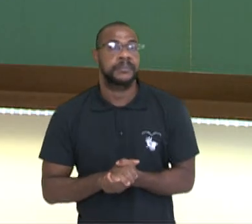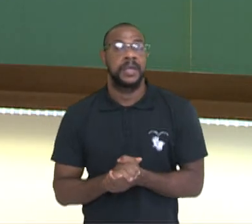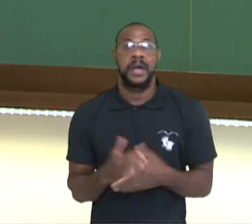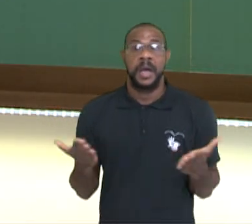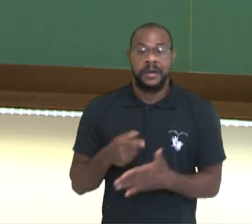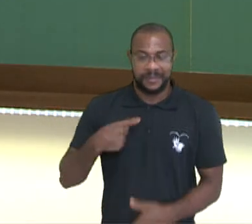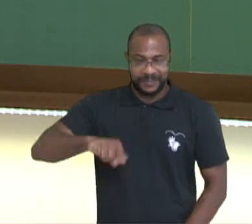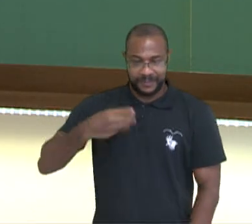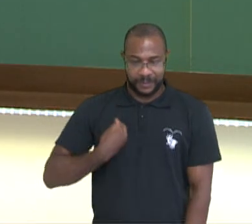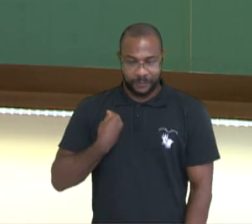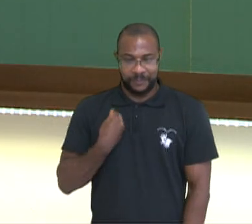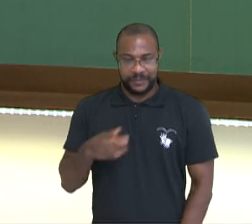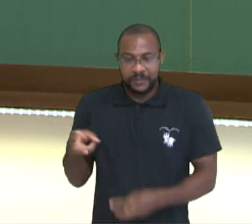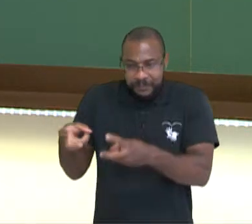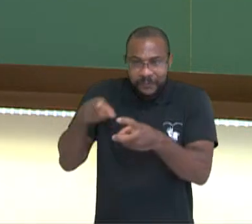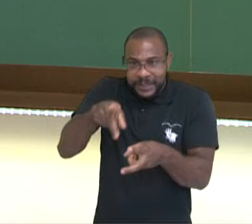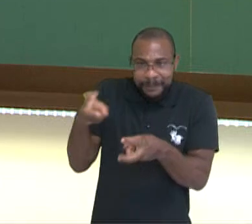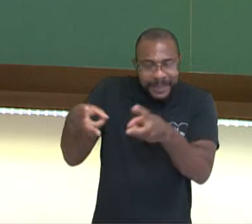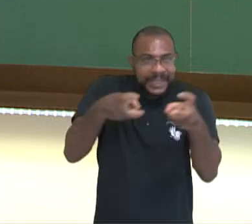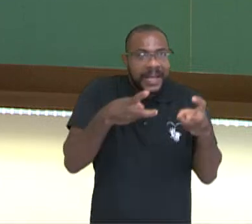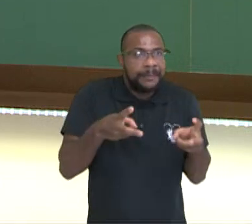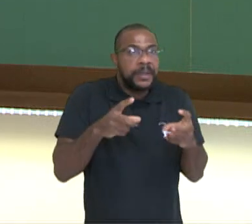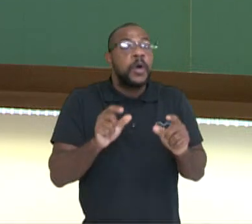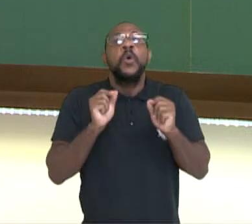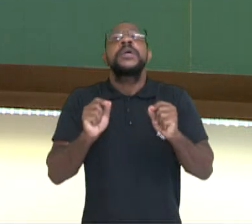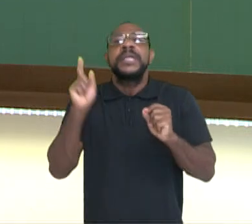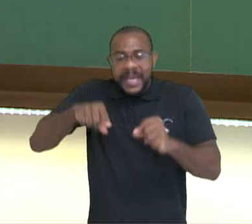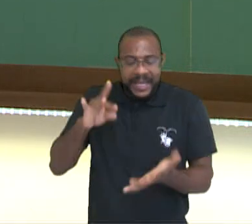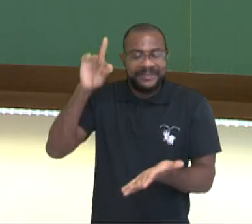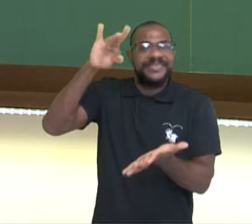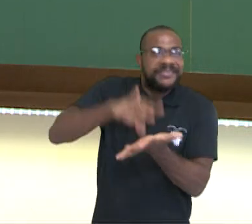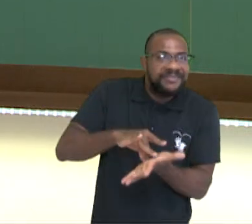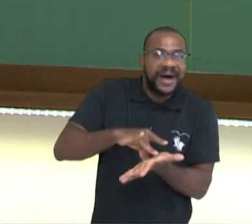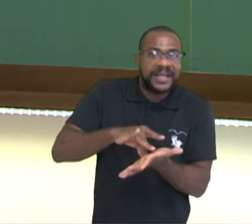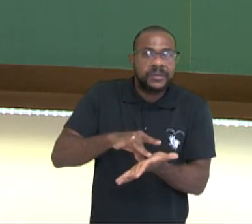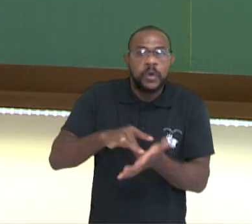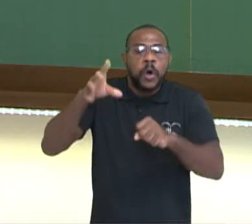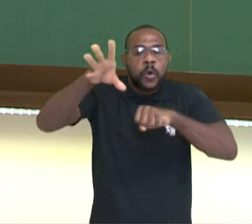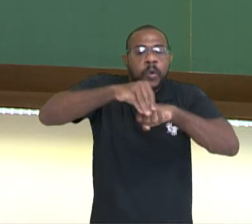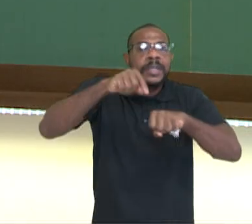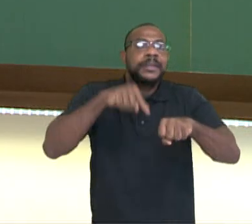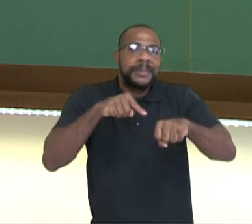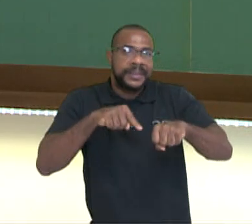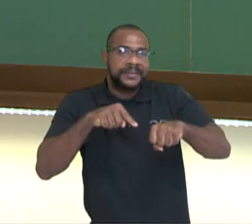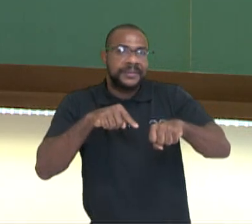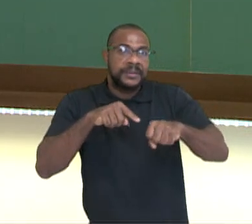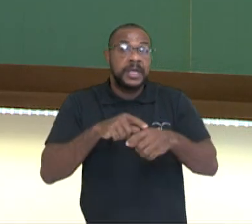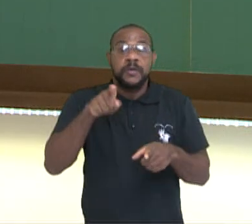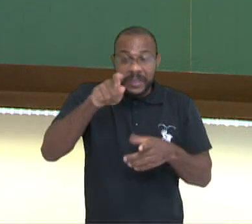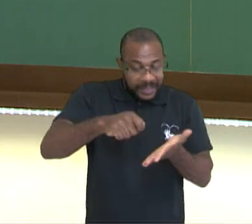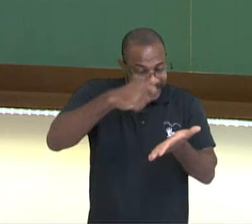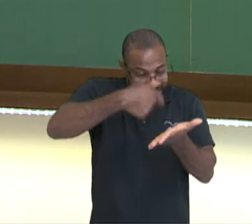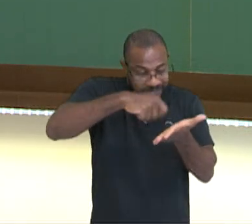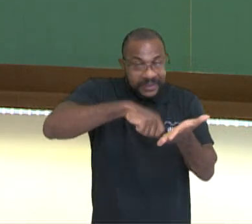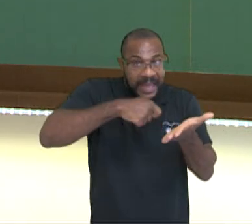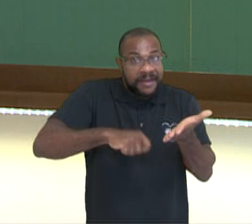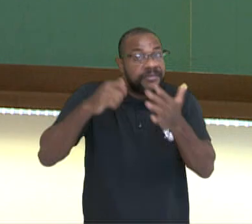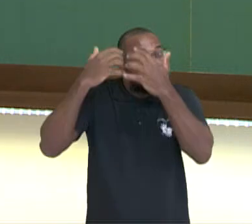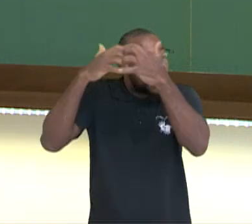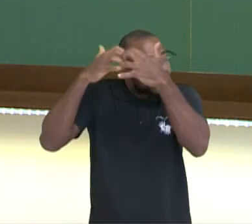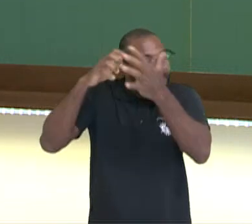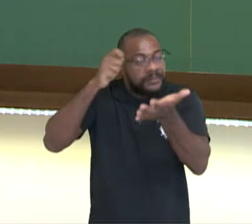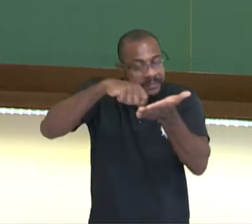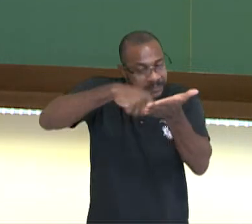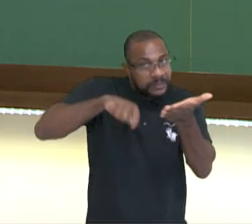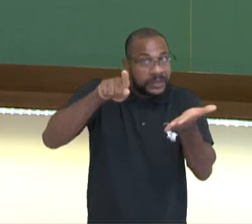redor, o que você pode garantir que é, de fato, parte do seu conhecimento? Escreva uma pequena reflexão sobre